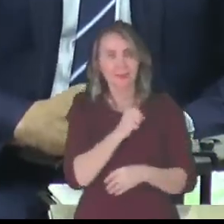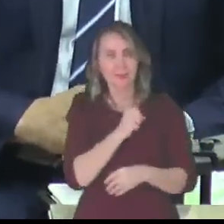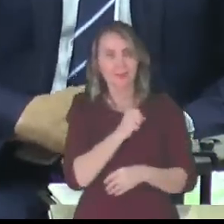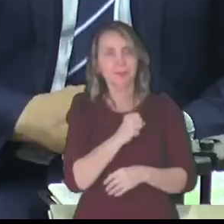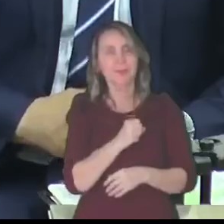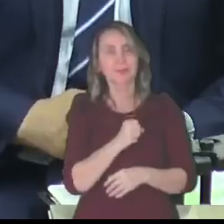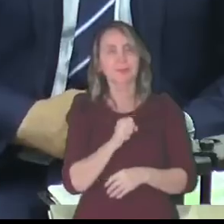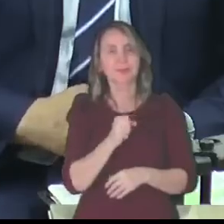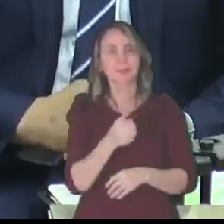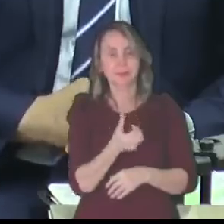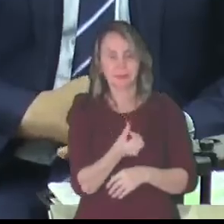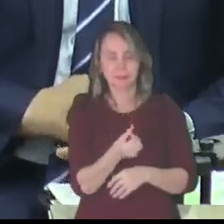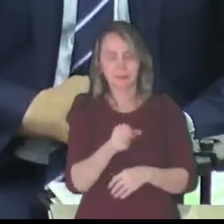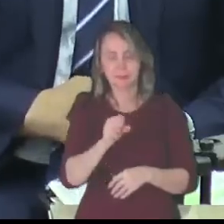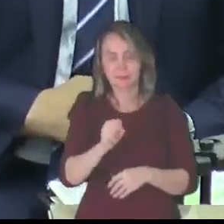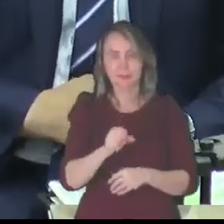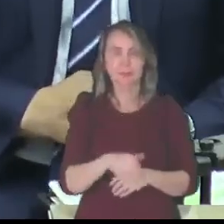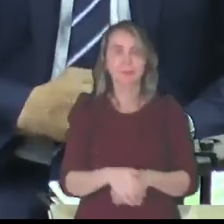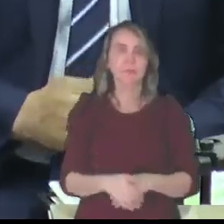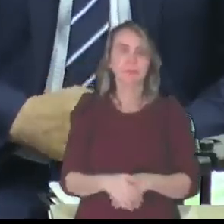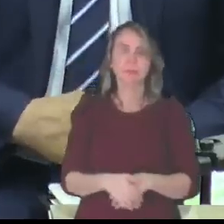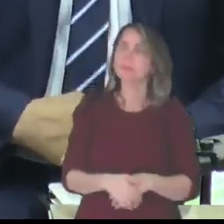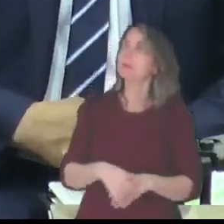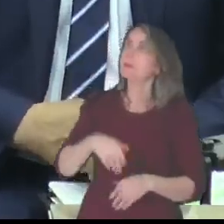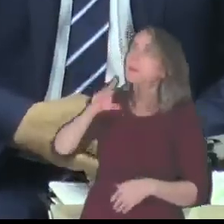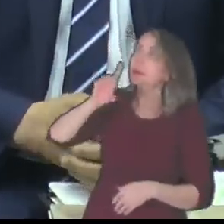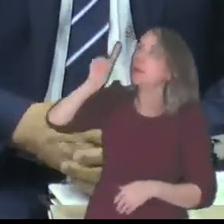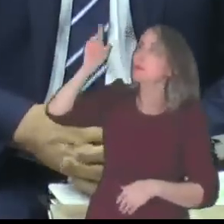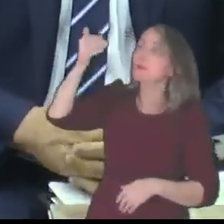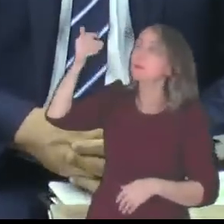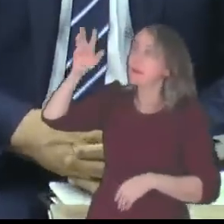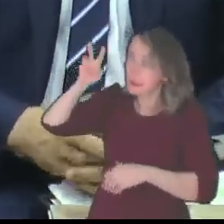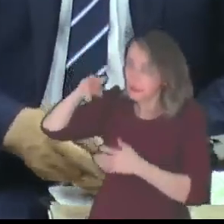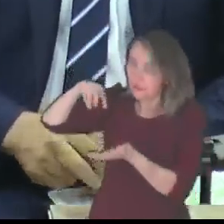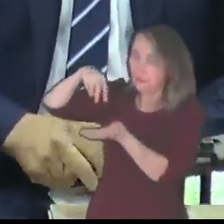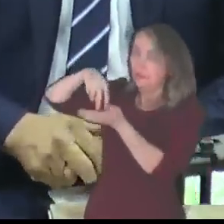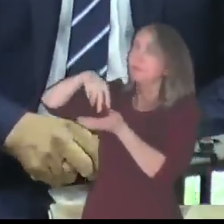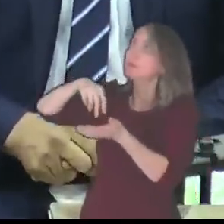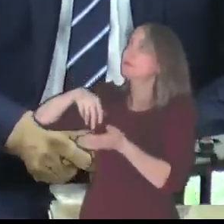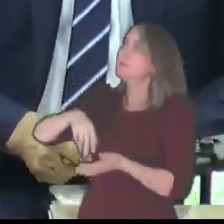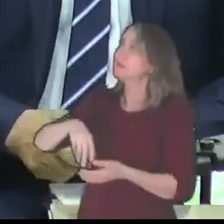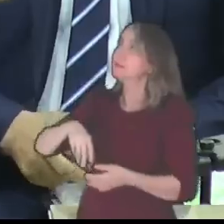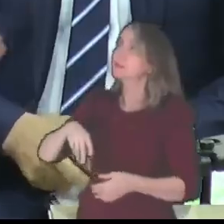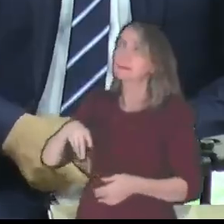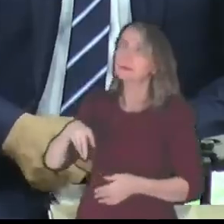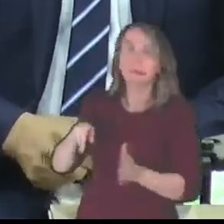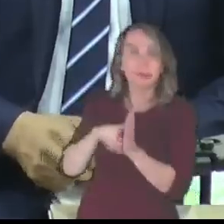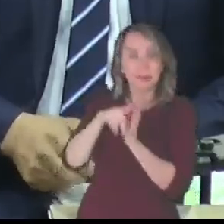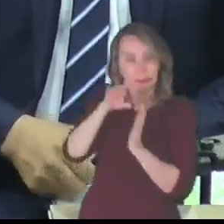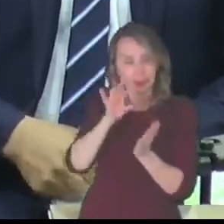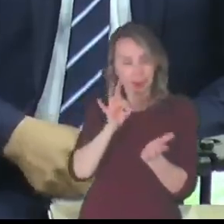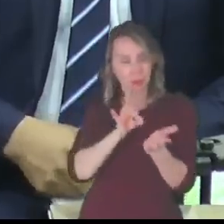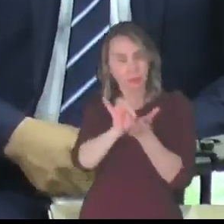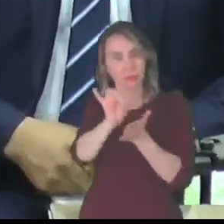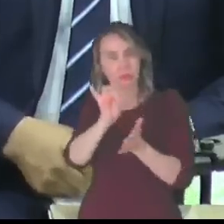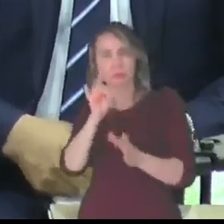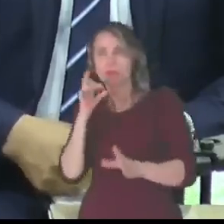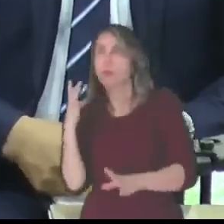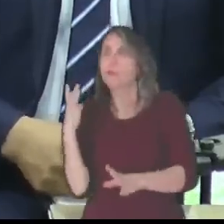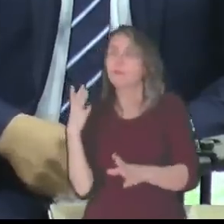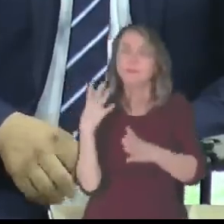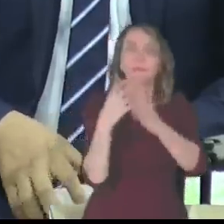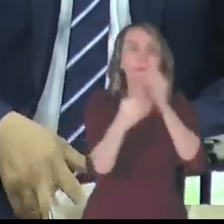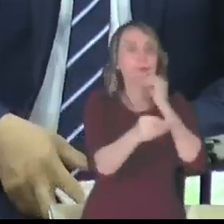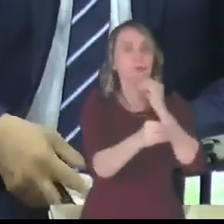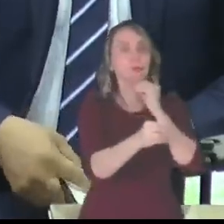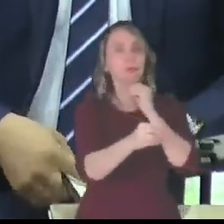68 levante-se Deus e sejam dissipados os teus inimigos fugirão